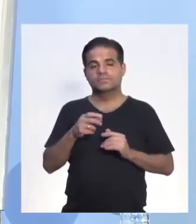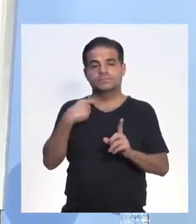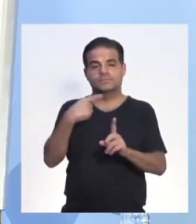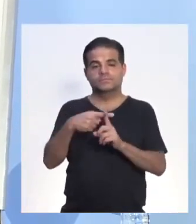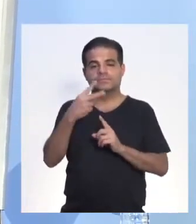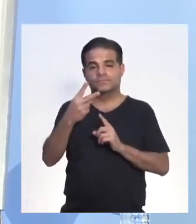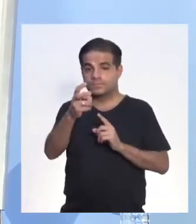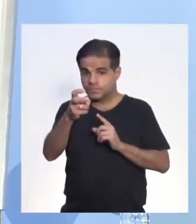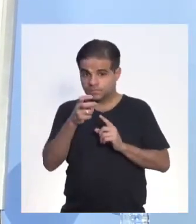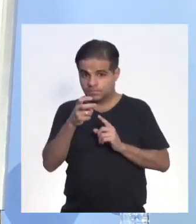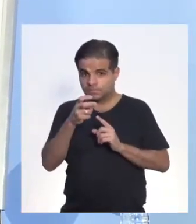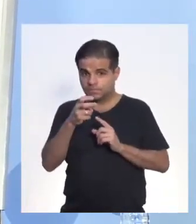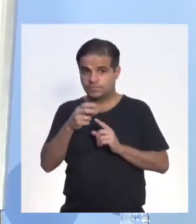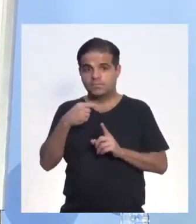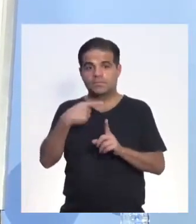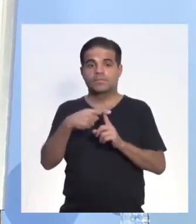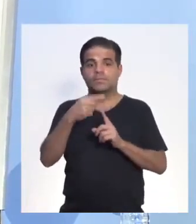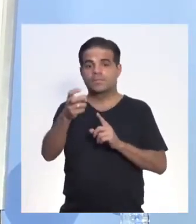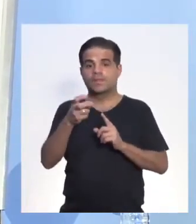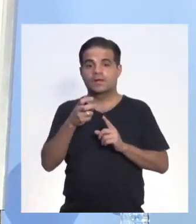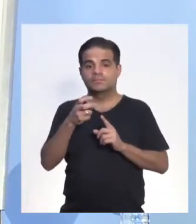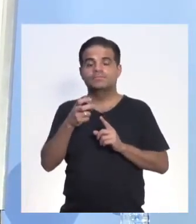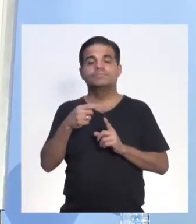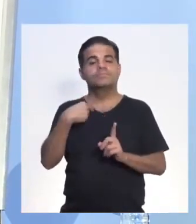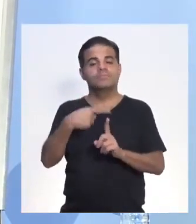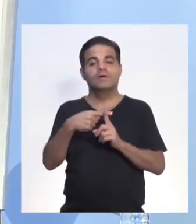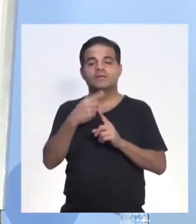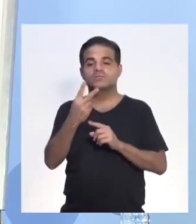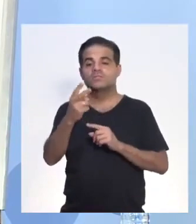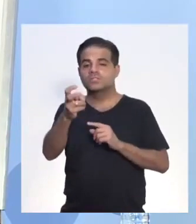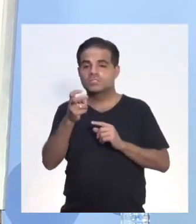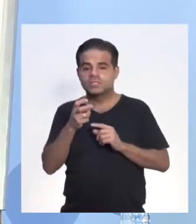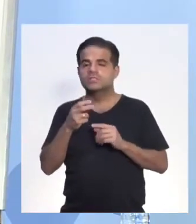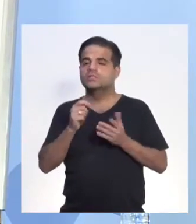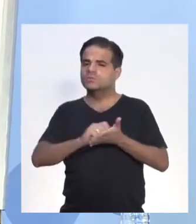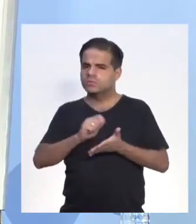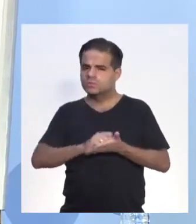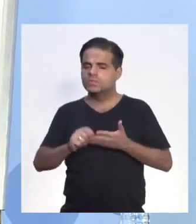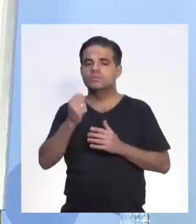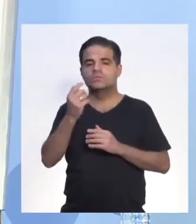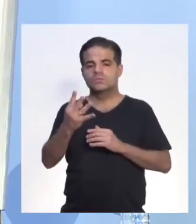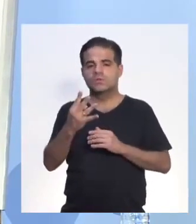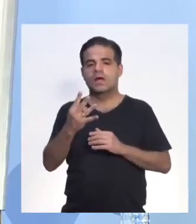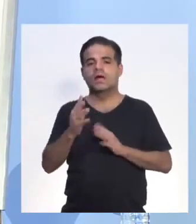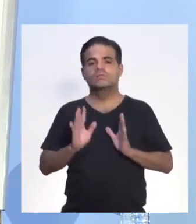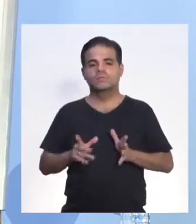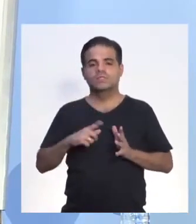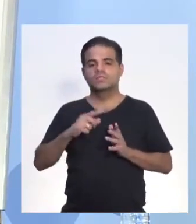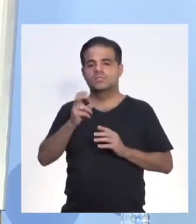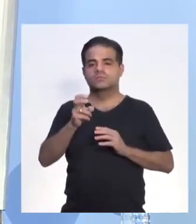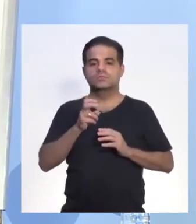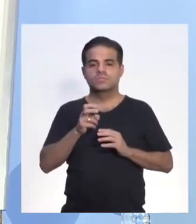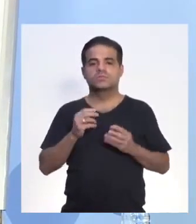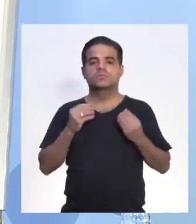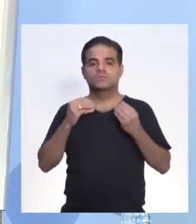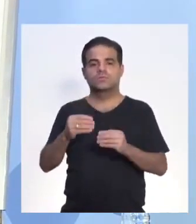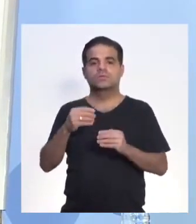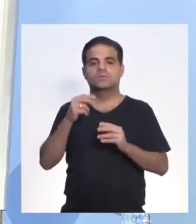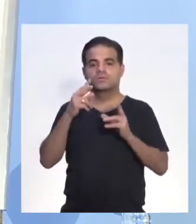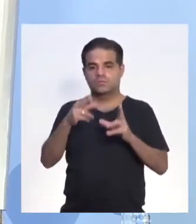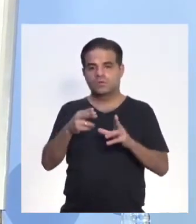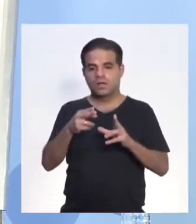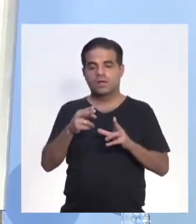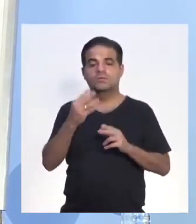mais 2x, mais x e mais 2x. Anotei os 4 termos que tinham x. Coloco o sinal de